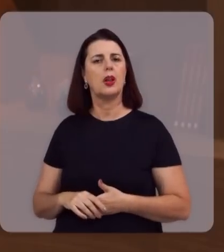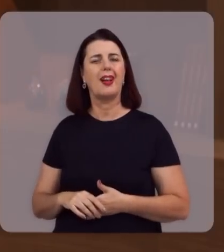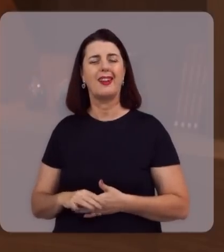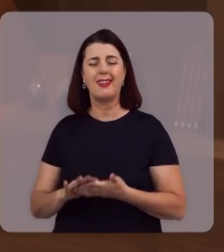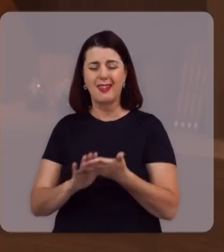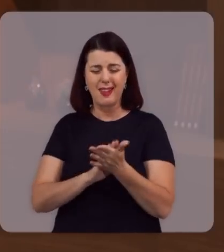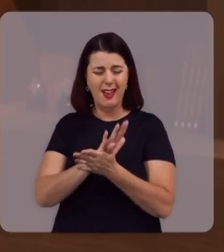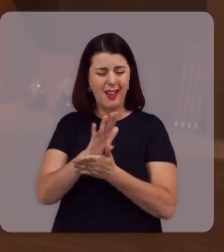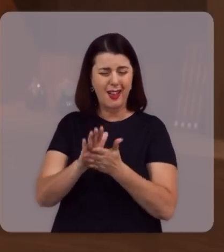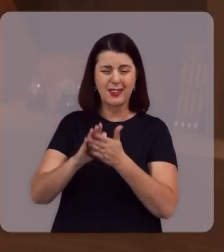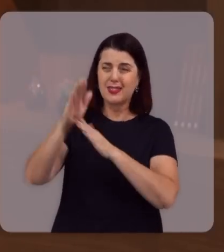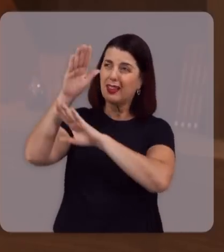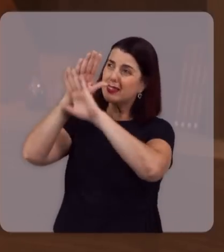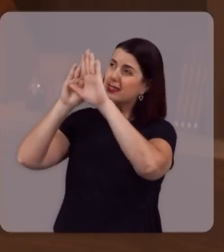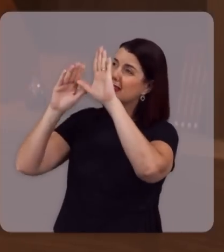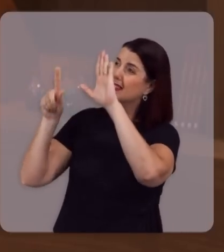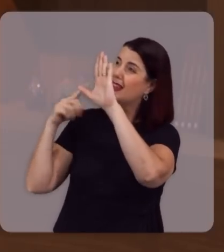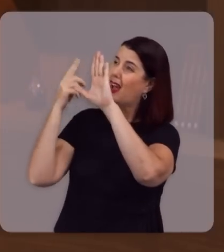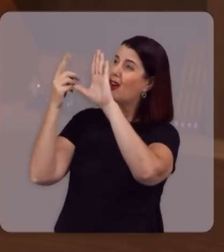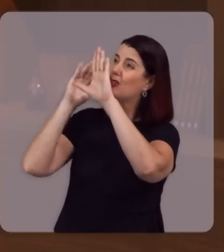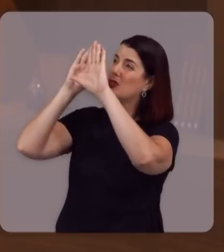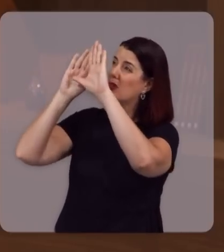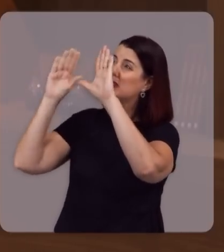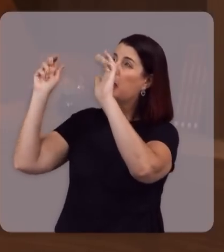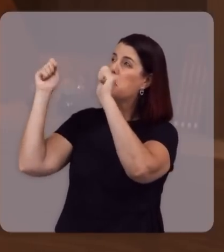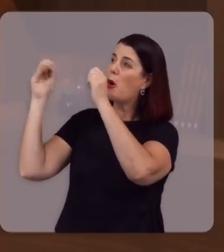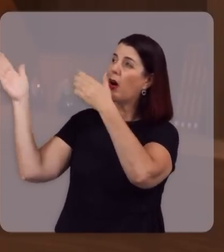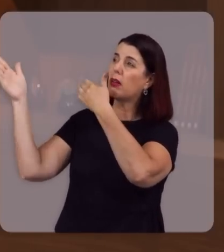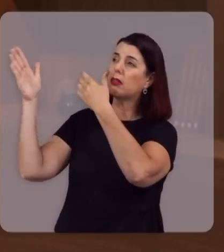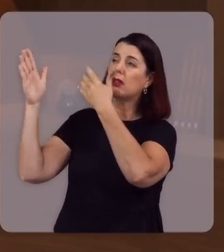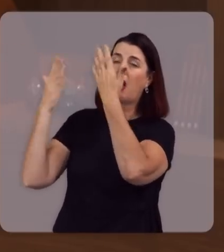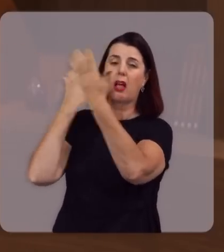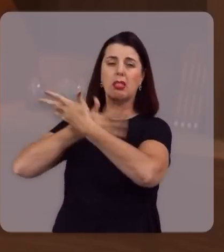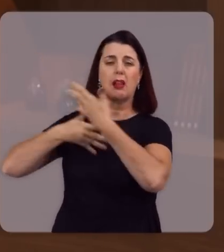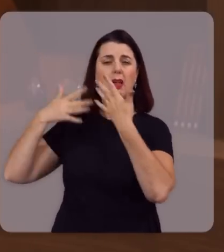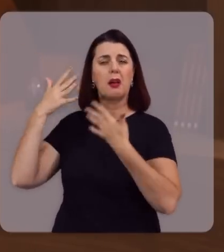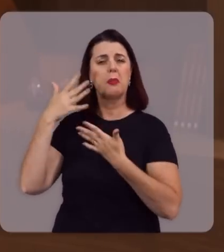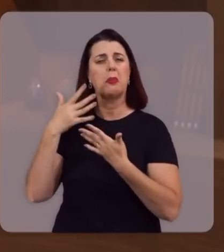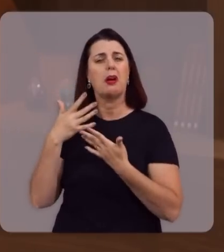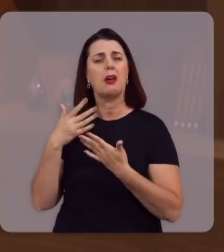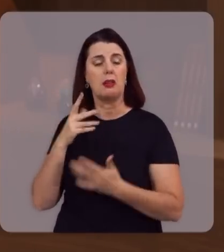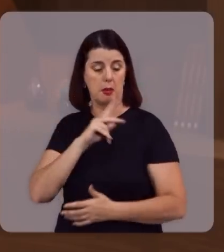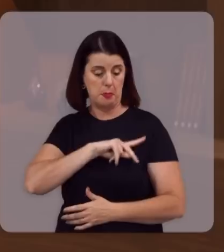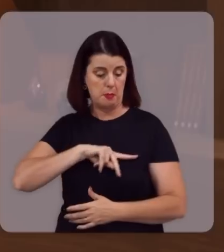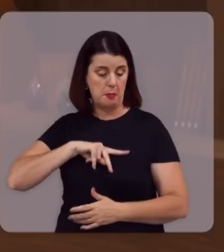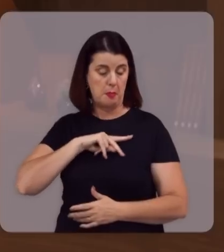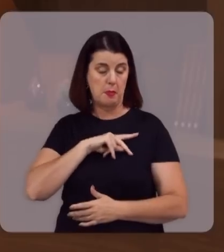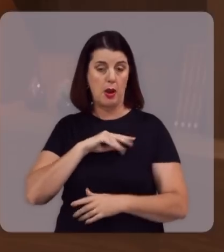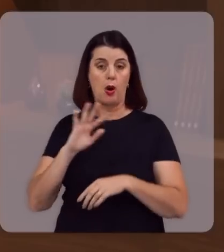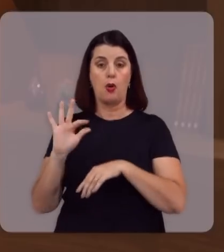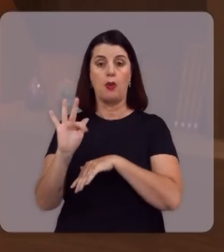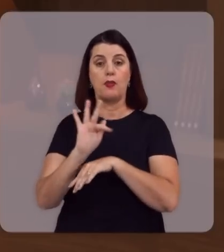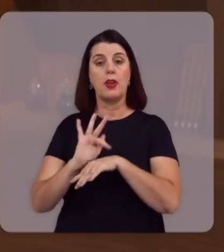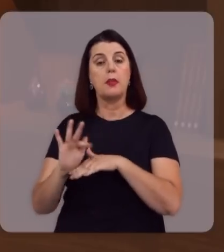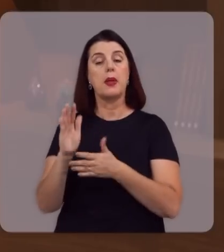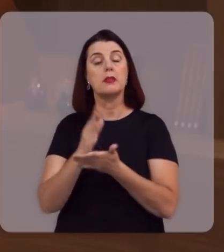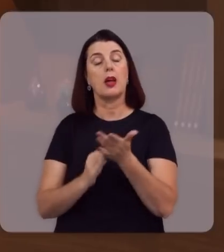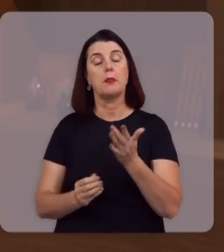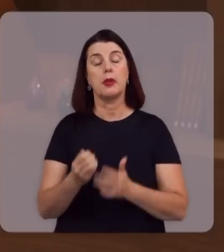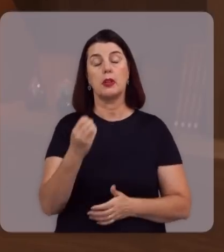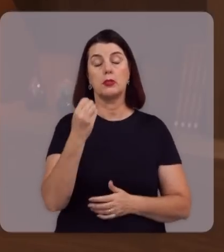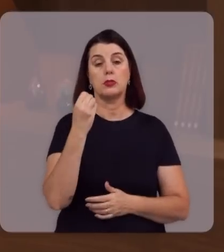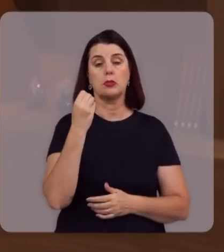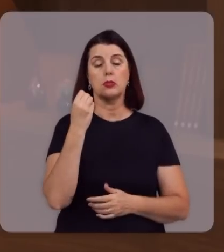os céus dos céus pode contê-lo. E o apóstolo Paulo, escrevendo aos Filipenses,